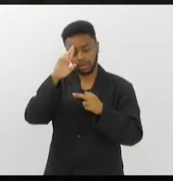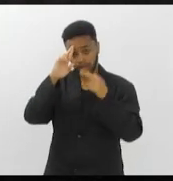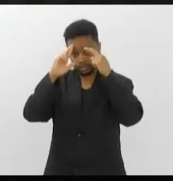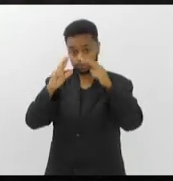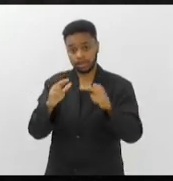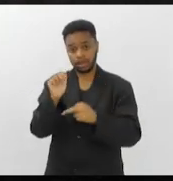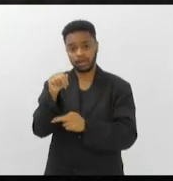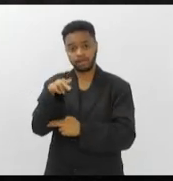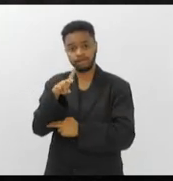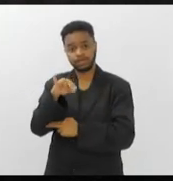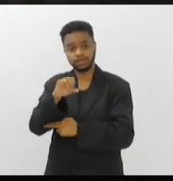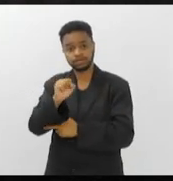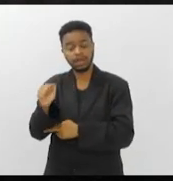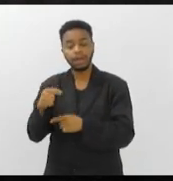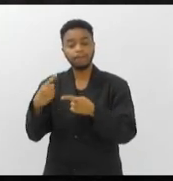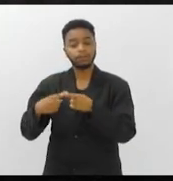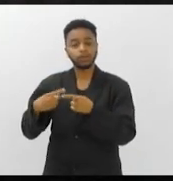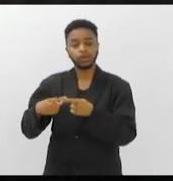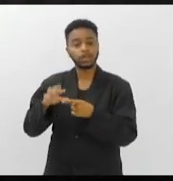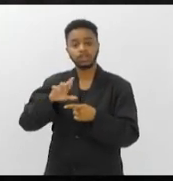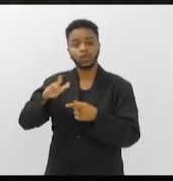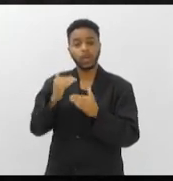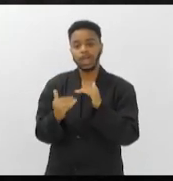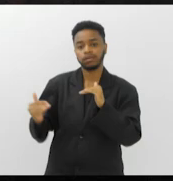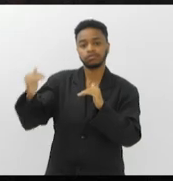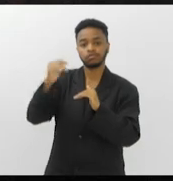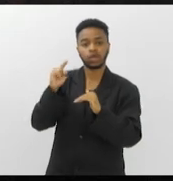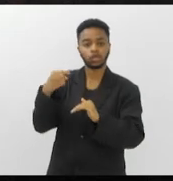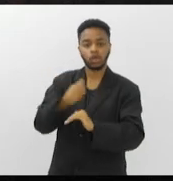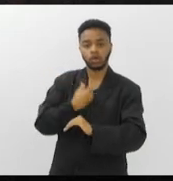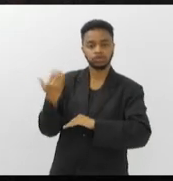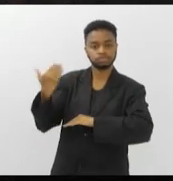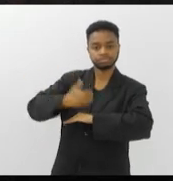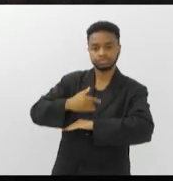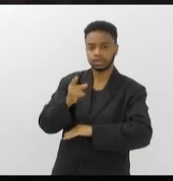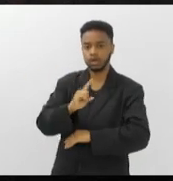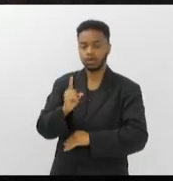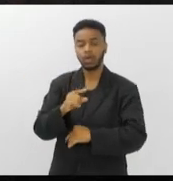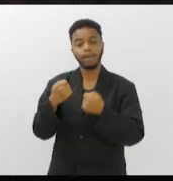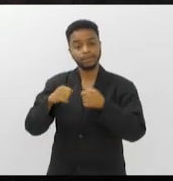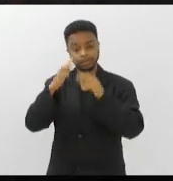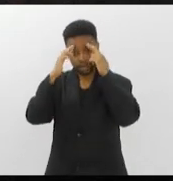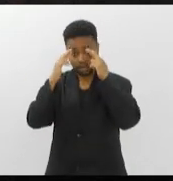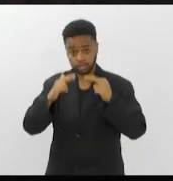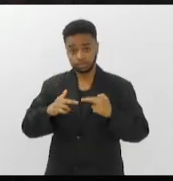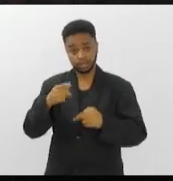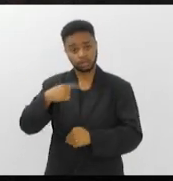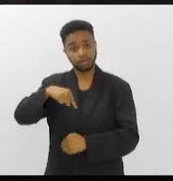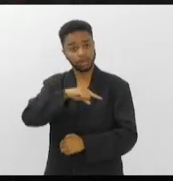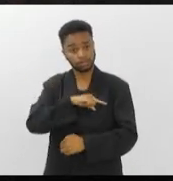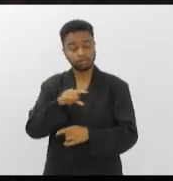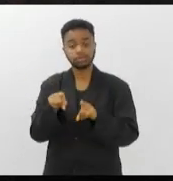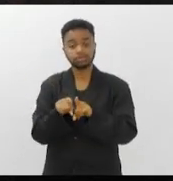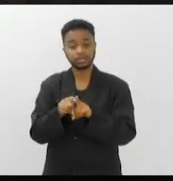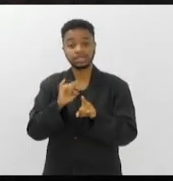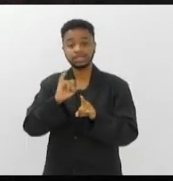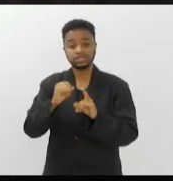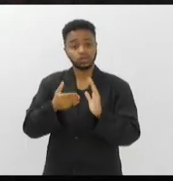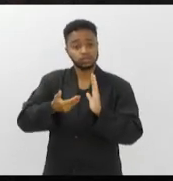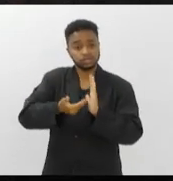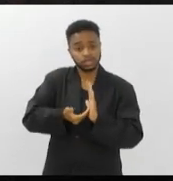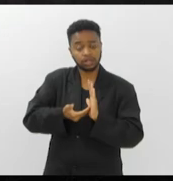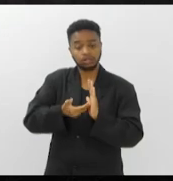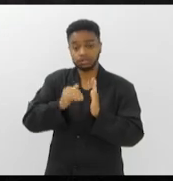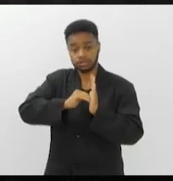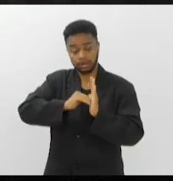Anvisa. Eles não são acima da gente. Eles têm que respeitar a gente. E se o Senado não tomar